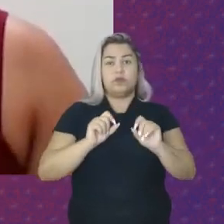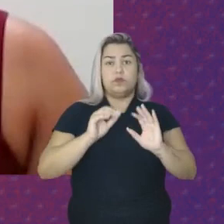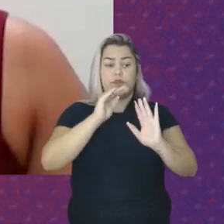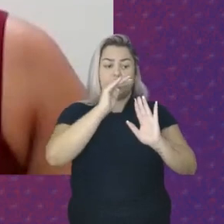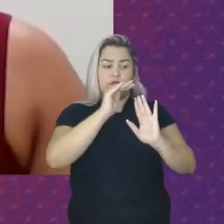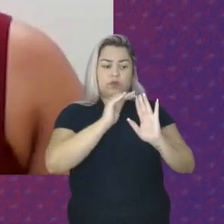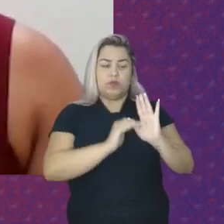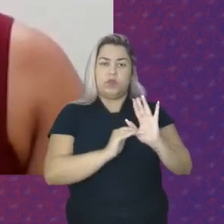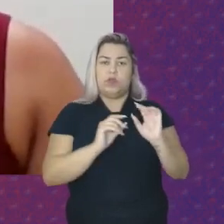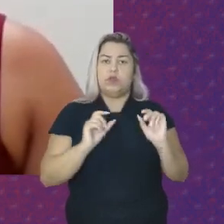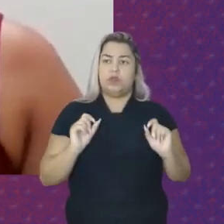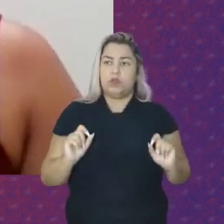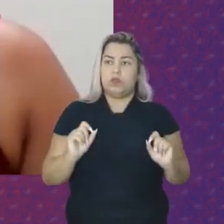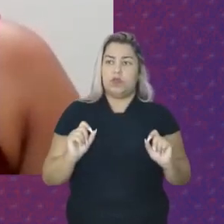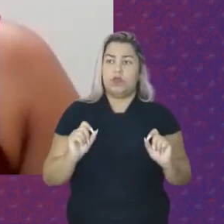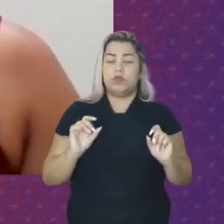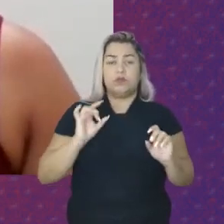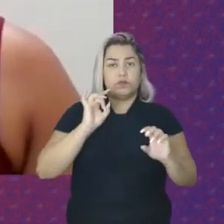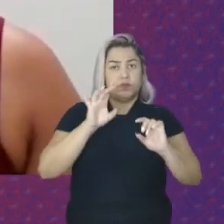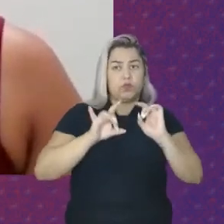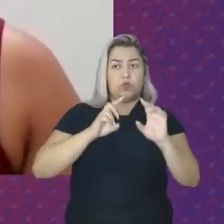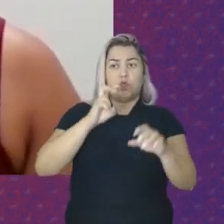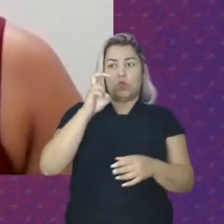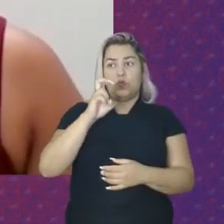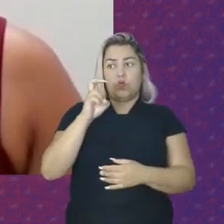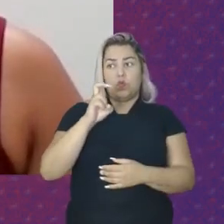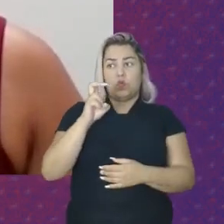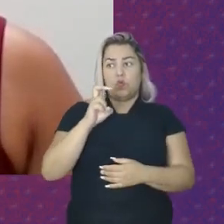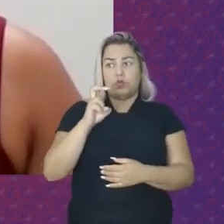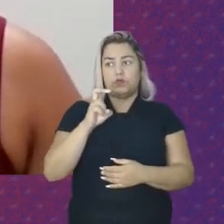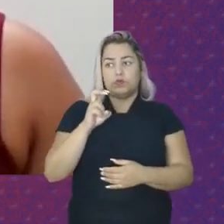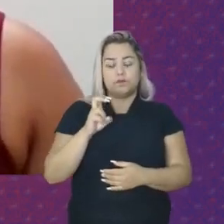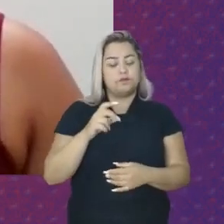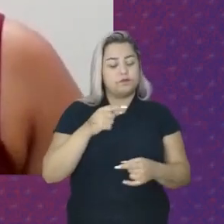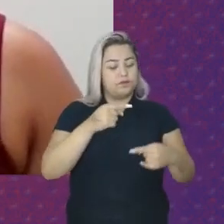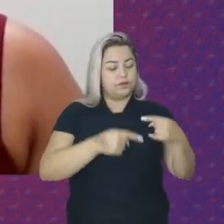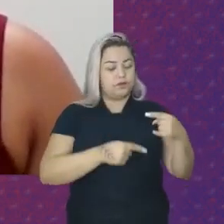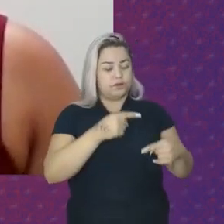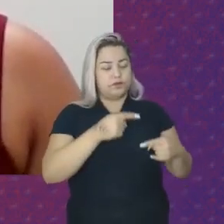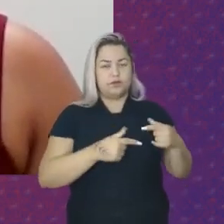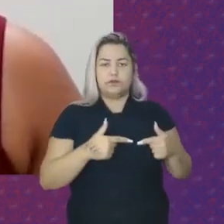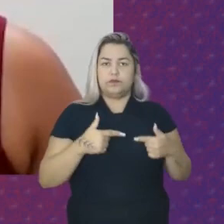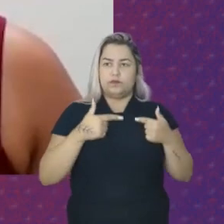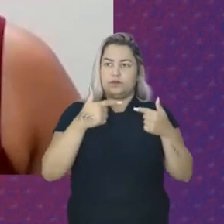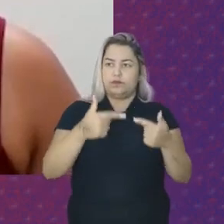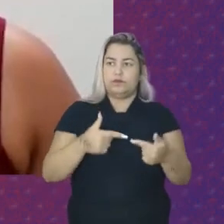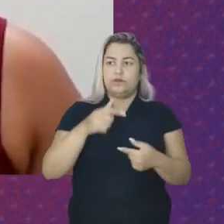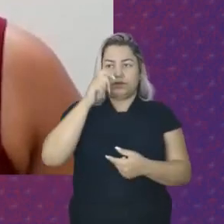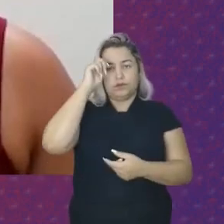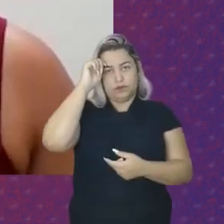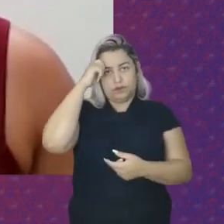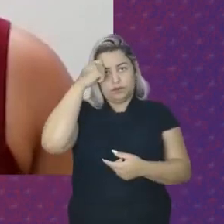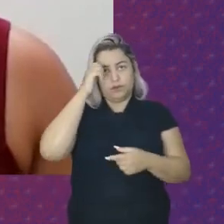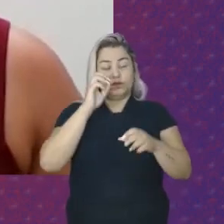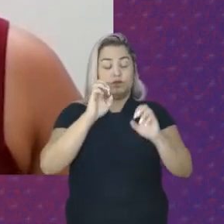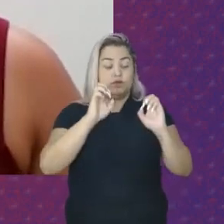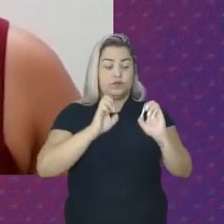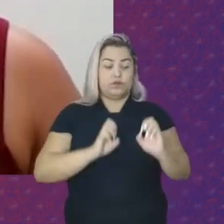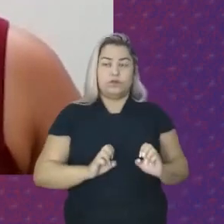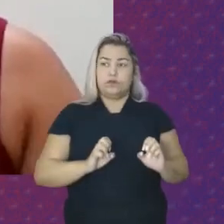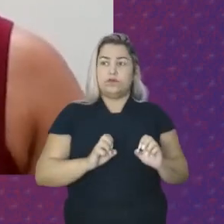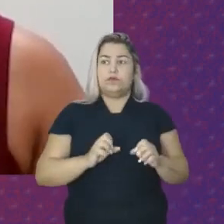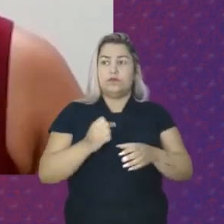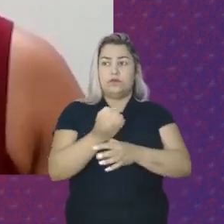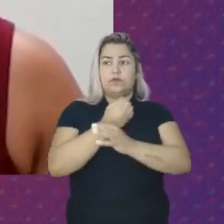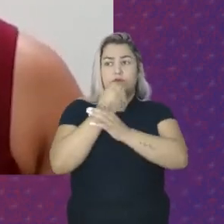intercalados, em especial o quinto eixo, né, que é a política de enfrentamento ao racismo estrutural na segurança